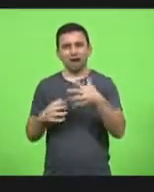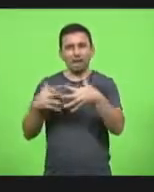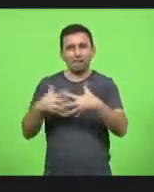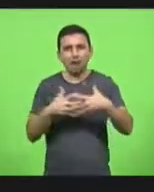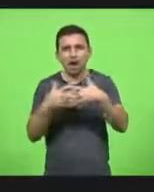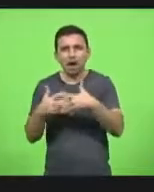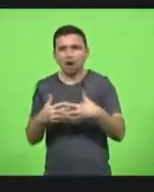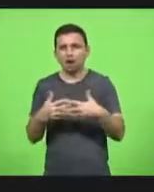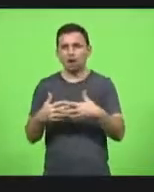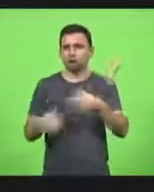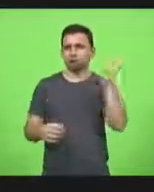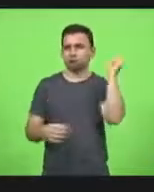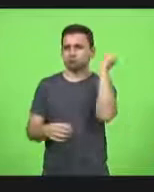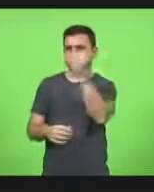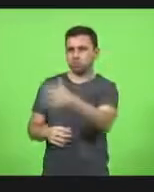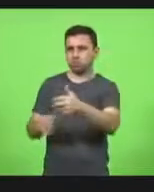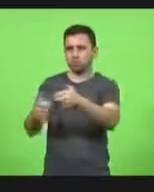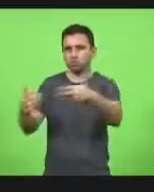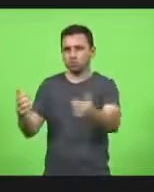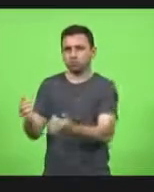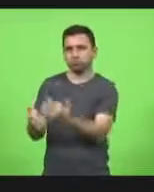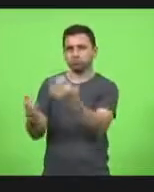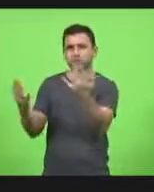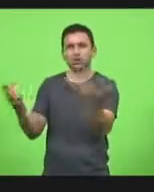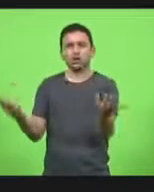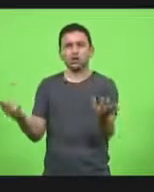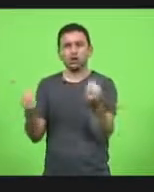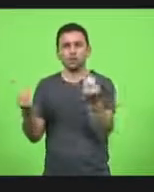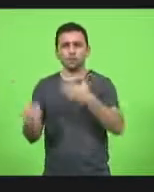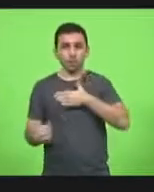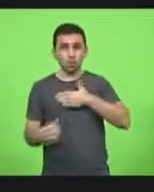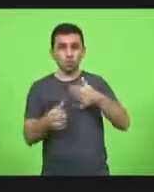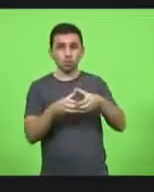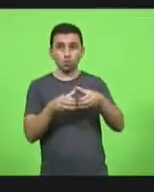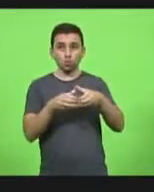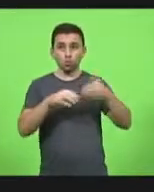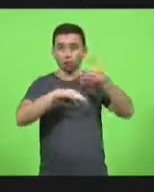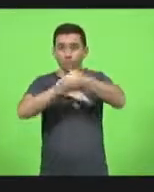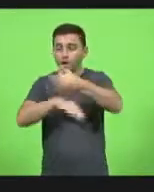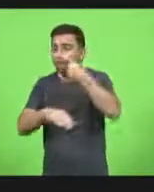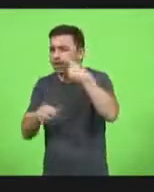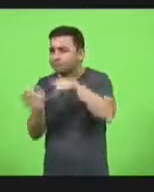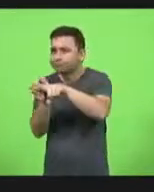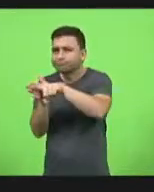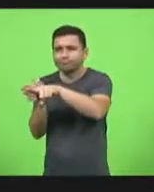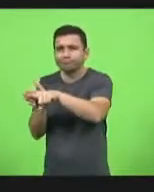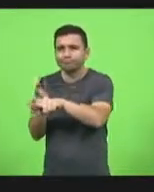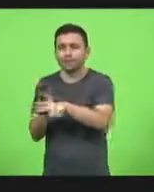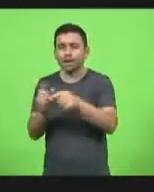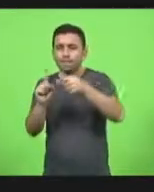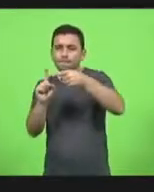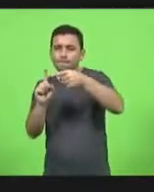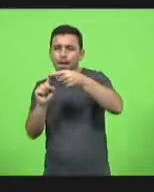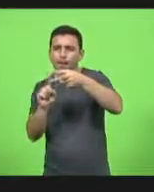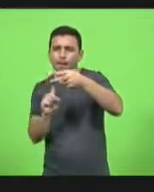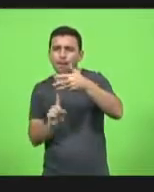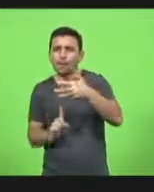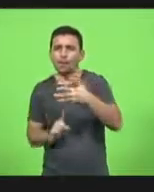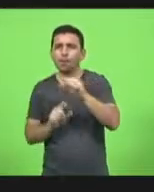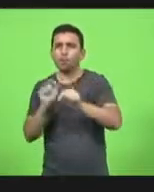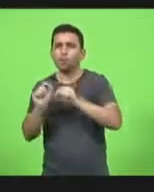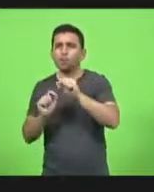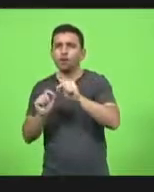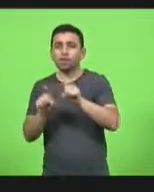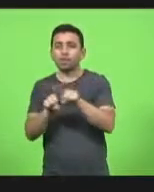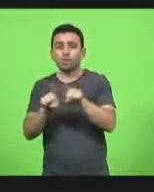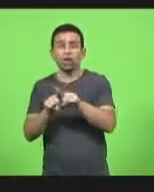gás. Hoje eu não estou lá, minha equipe está lá agora, nesse momento, lá, levantando mais dados para mim lá. e vão levantar dados também de quantas outras construções estão em